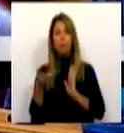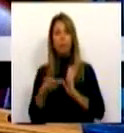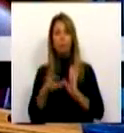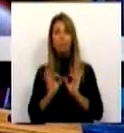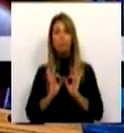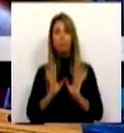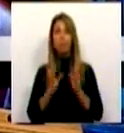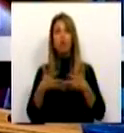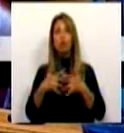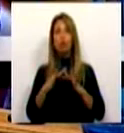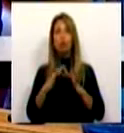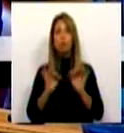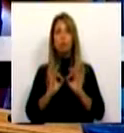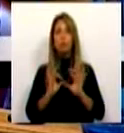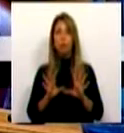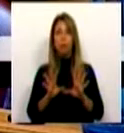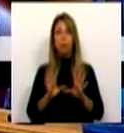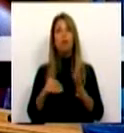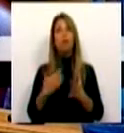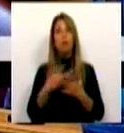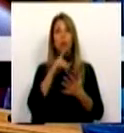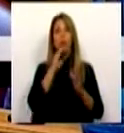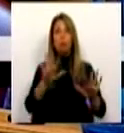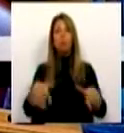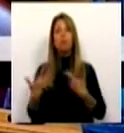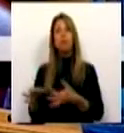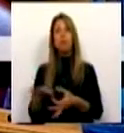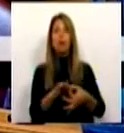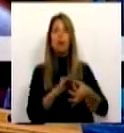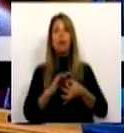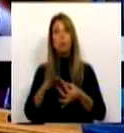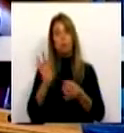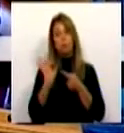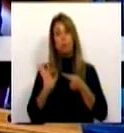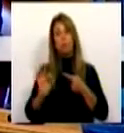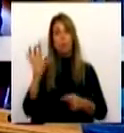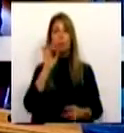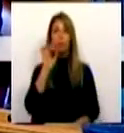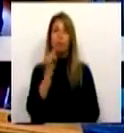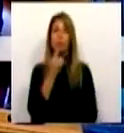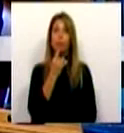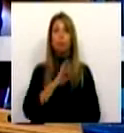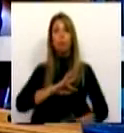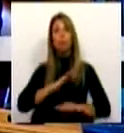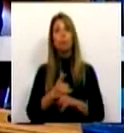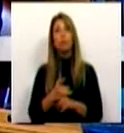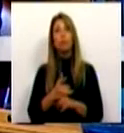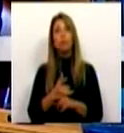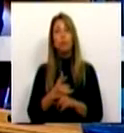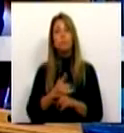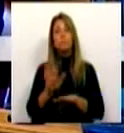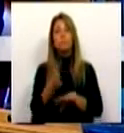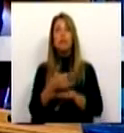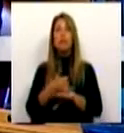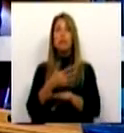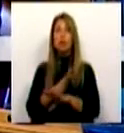estrutura que vai permitir uma articulação, que é um aspecto muito importante, com outros setores,